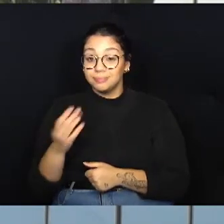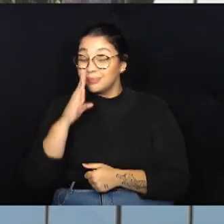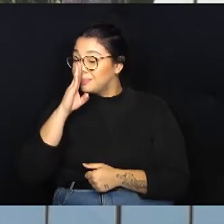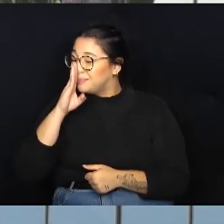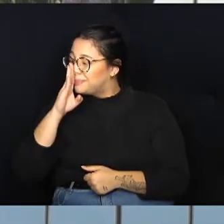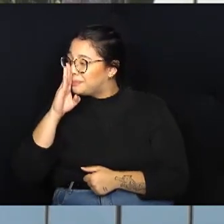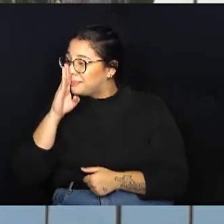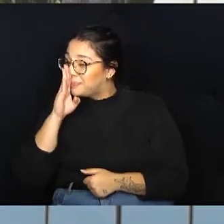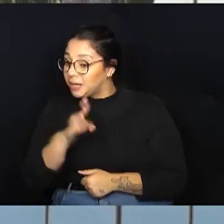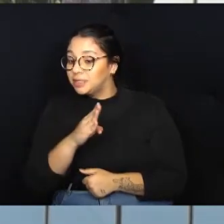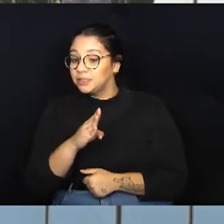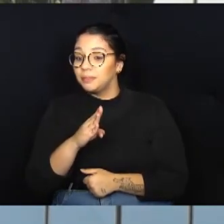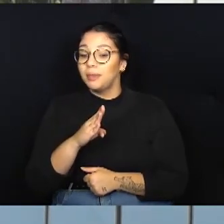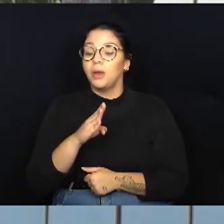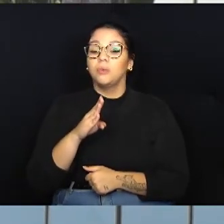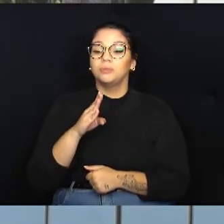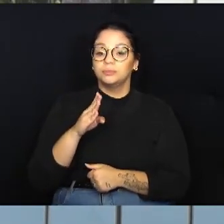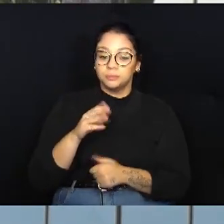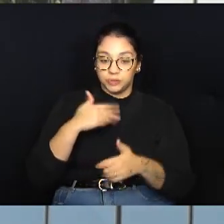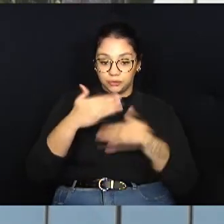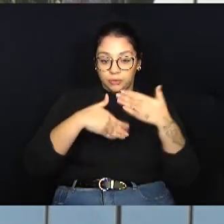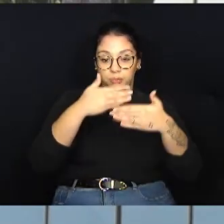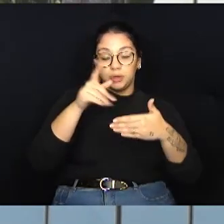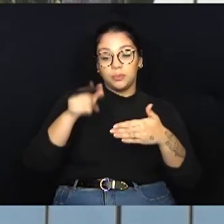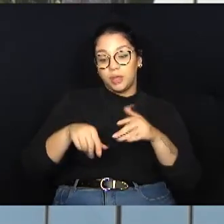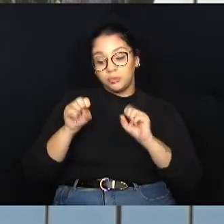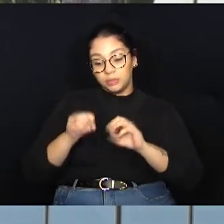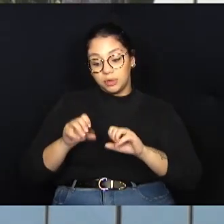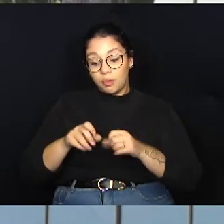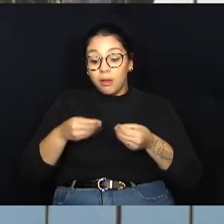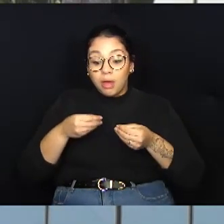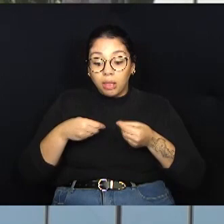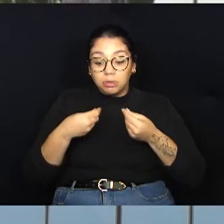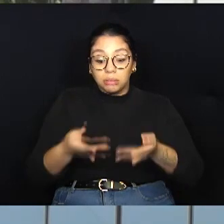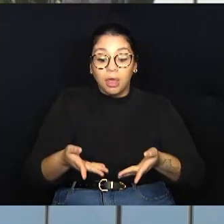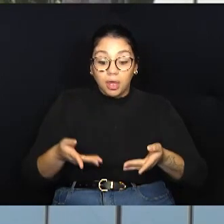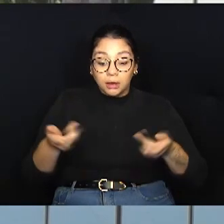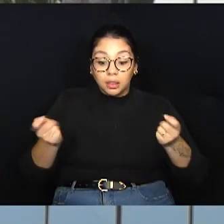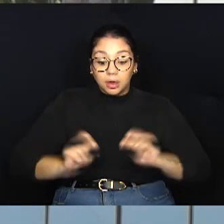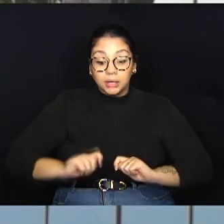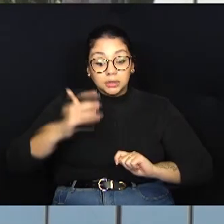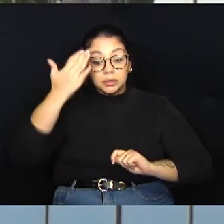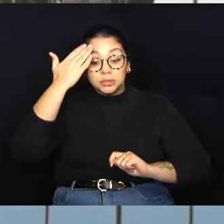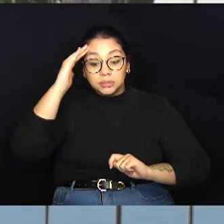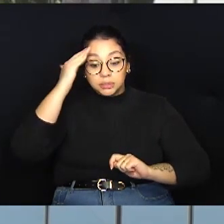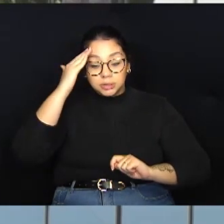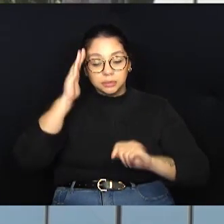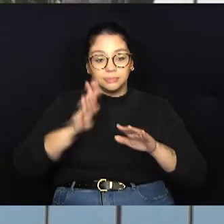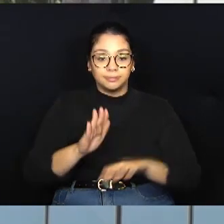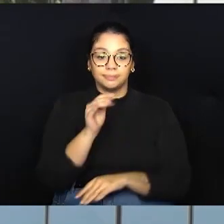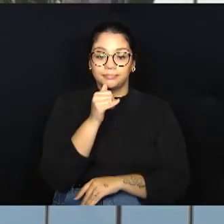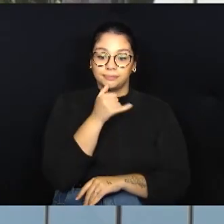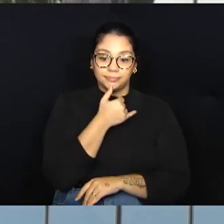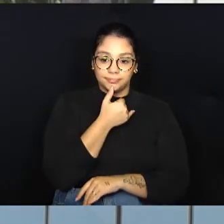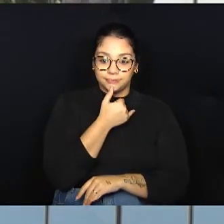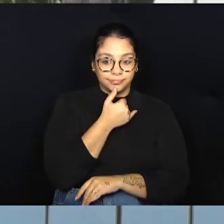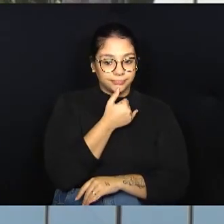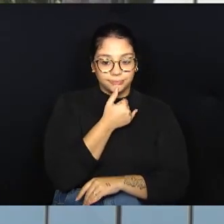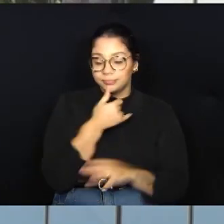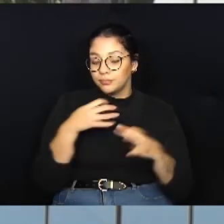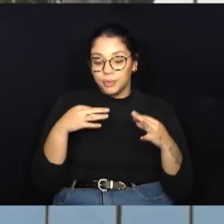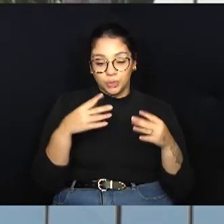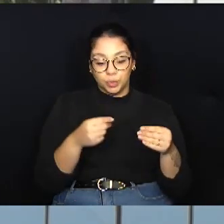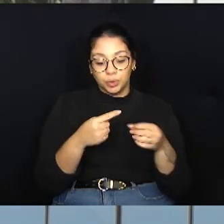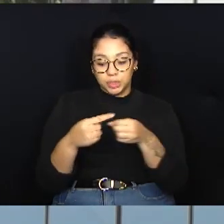é a educação, dar condições da pessoa ter capacidade de interpretar. E, infelizmente, em todas as cidades do